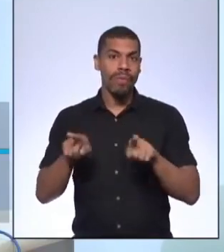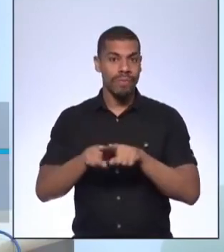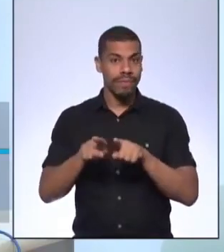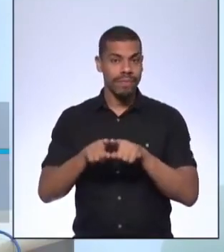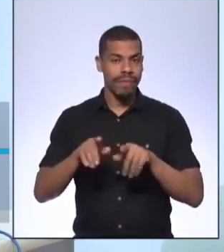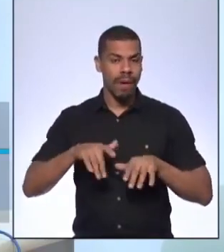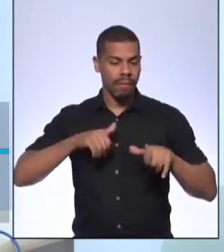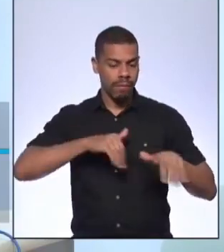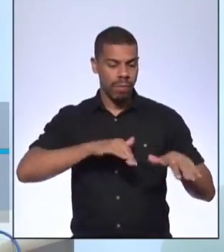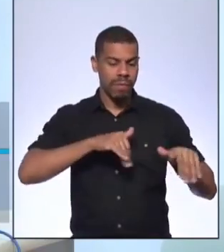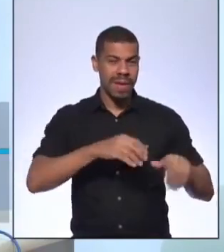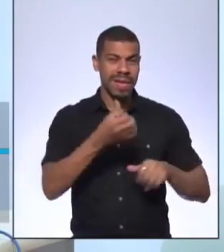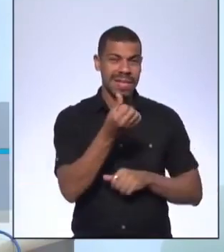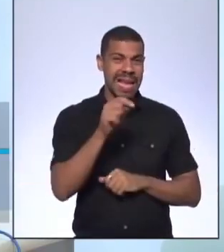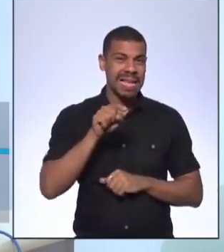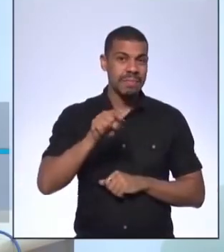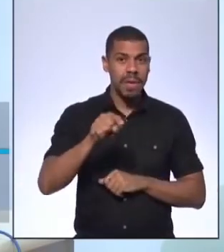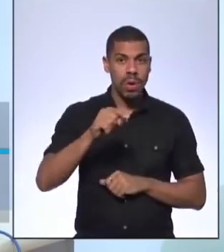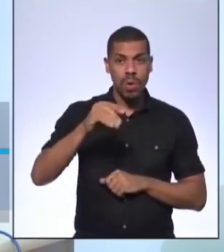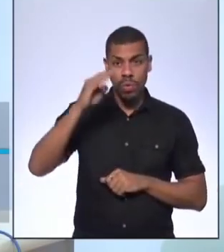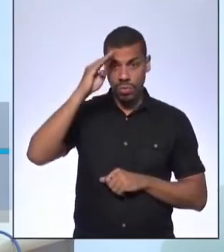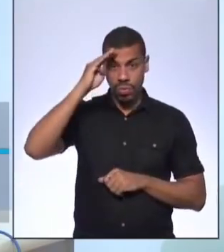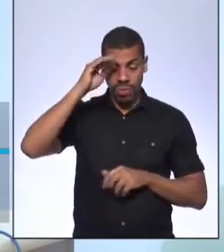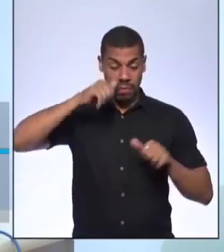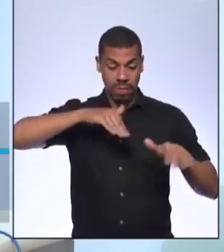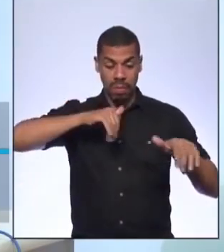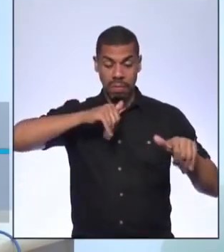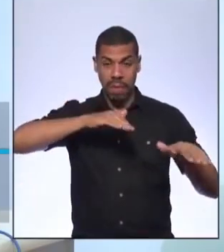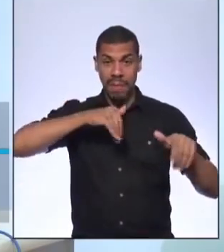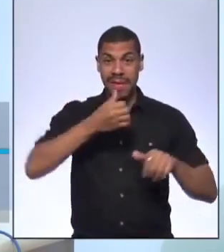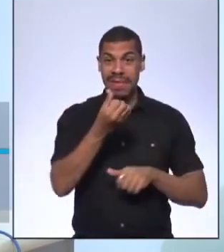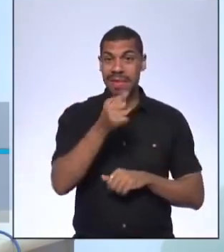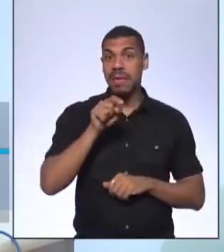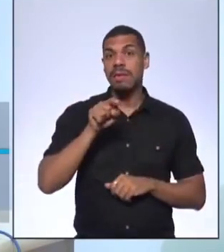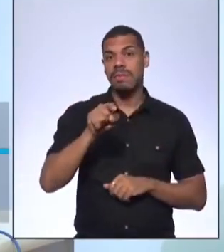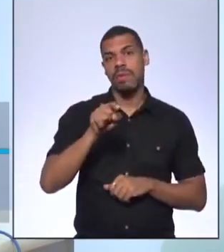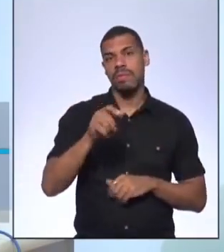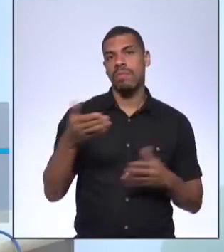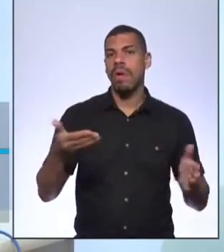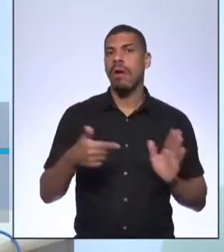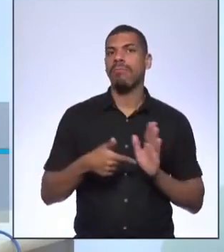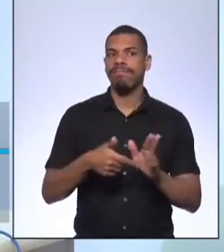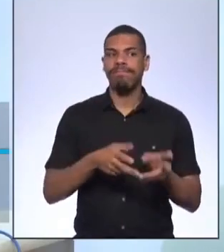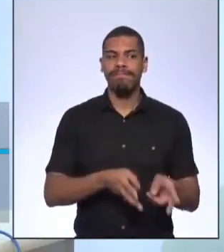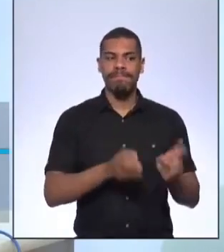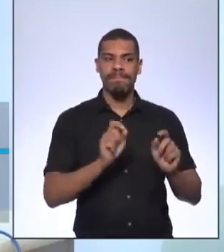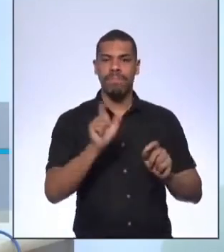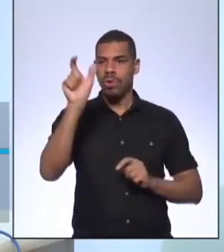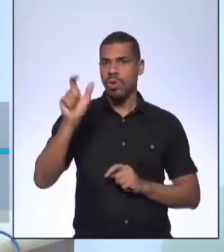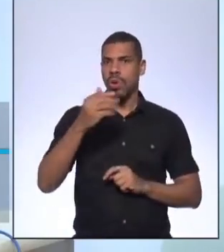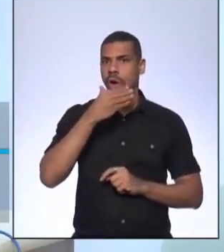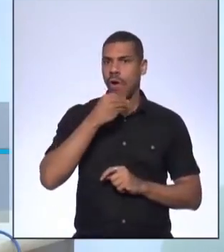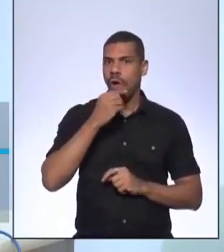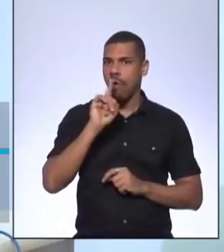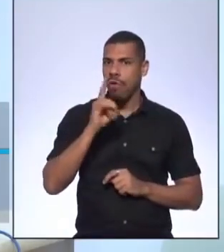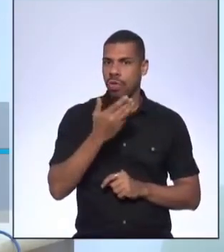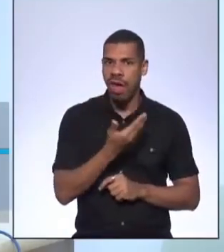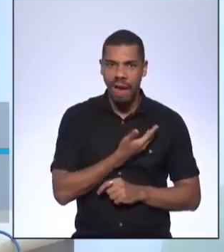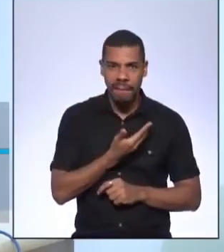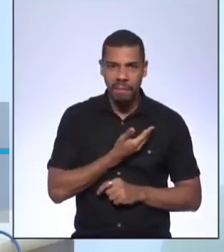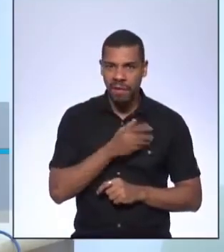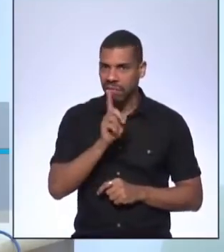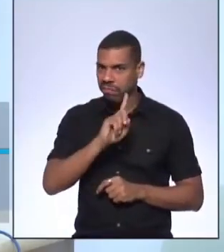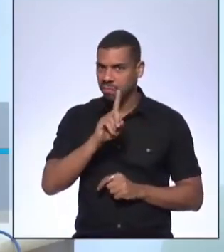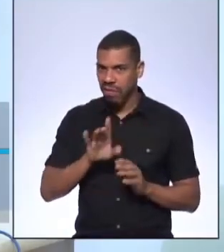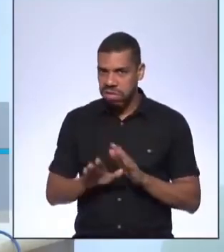grande de 6.000 soldados, né? Que foi nesse momento que o Montezuma percebe que o Hernán Cortés não seria amigo